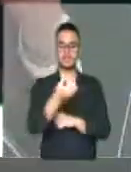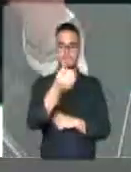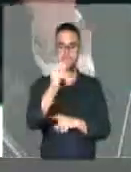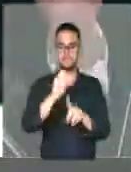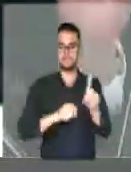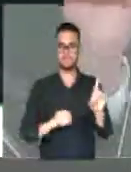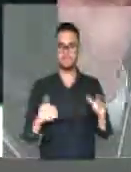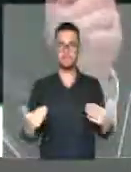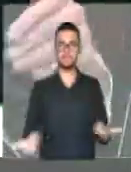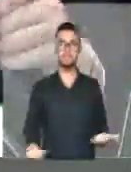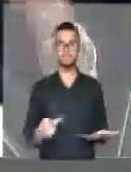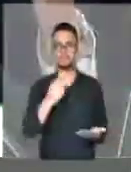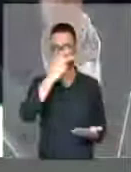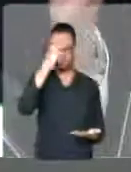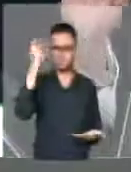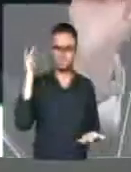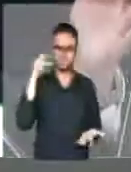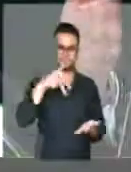tem, está lá,